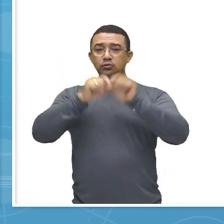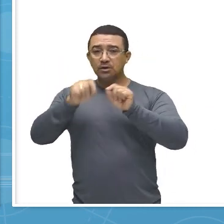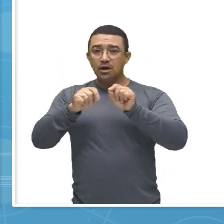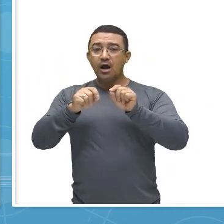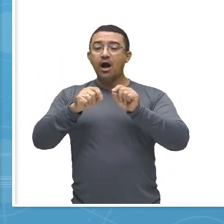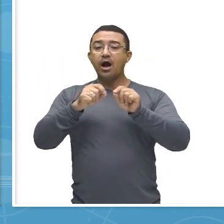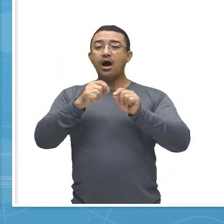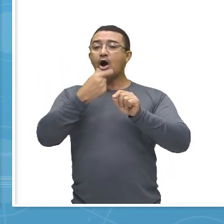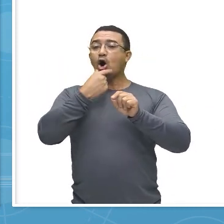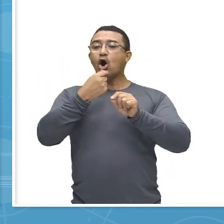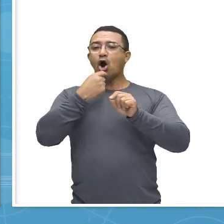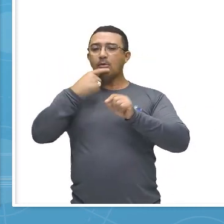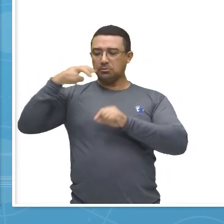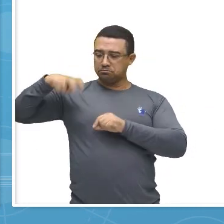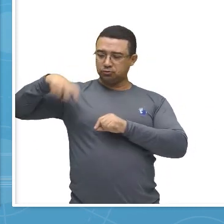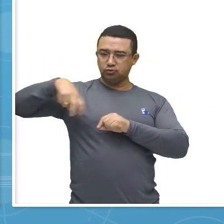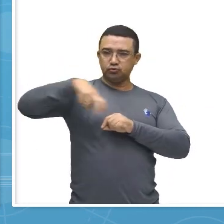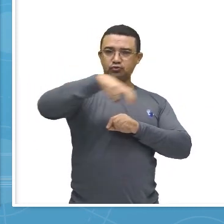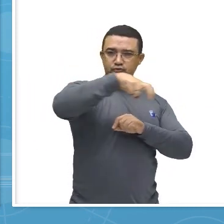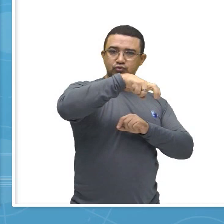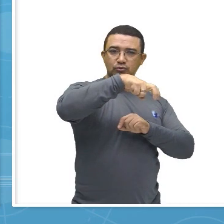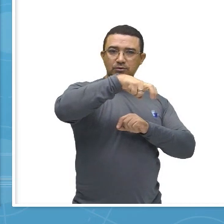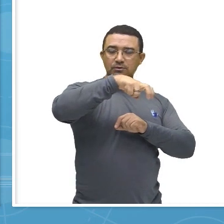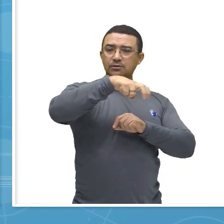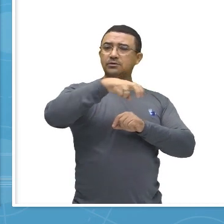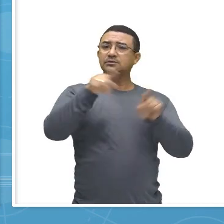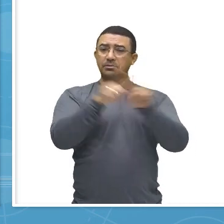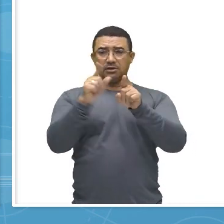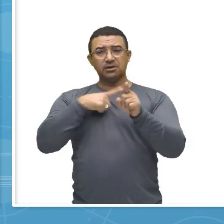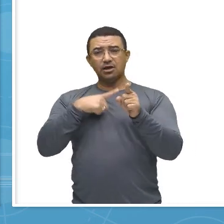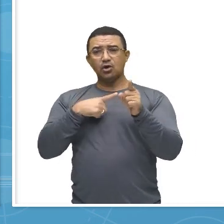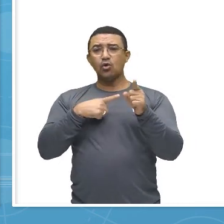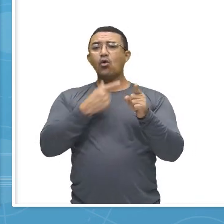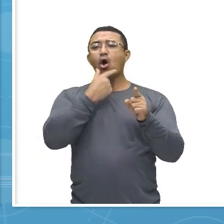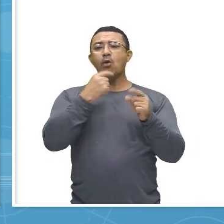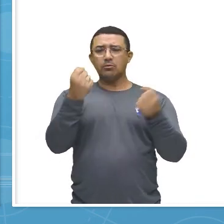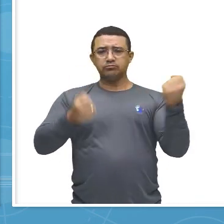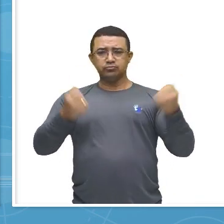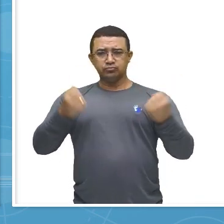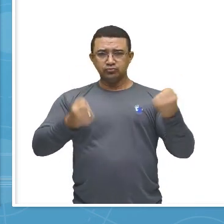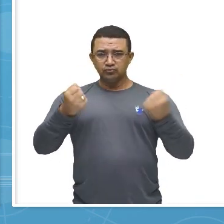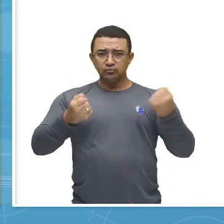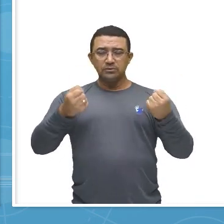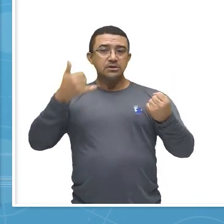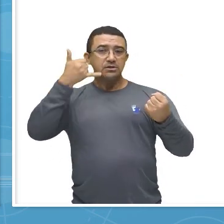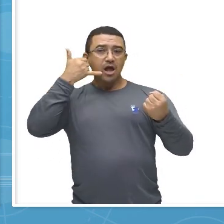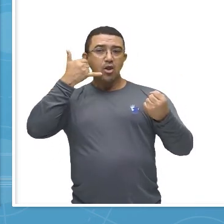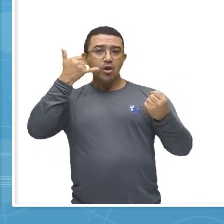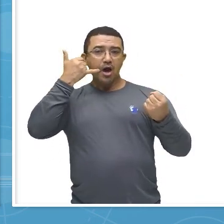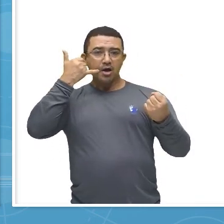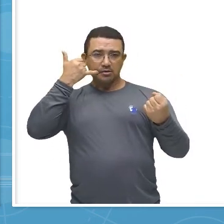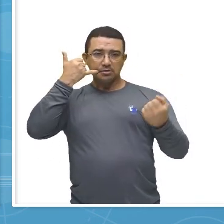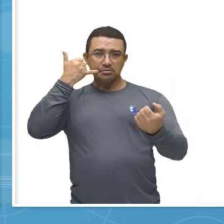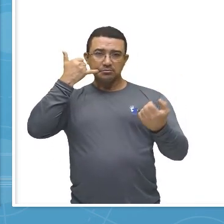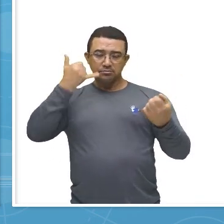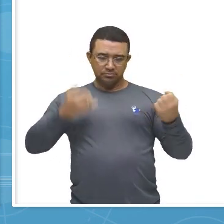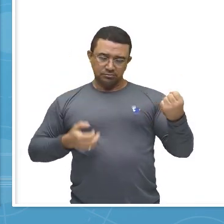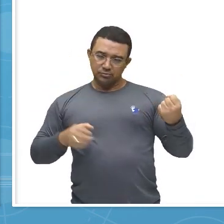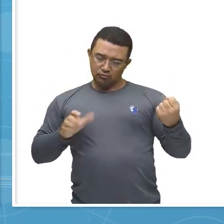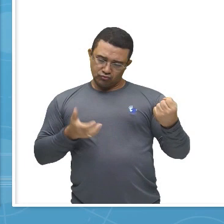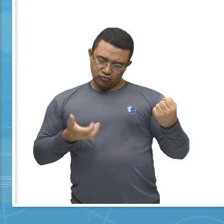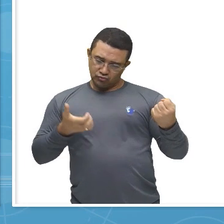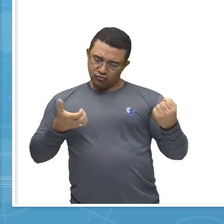o pedestre, temos também aqui, né, o motorista, olha só, que ele está, olha só, observe aqui, ó, temos que observar os